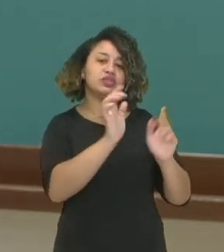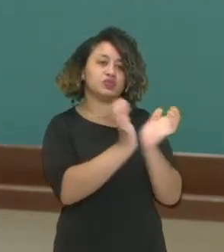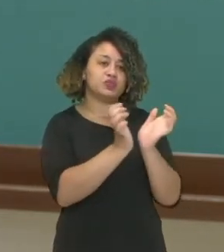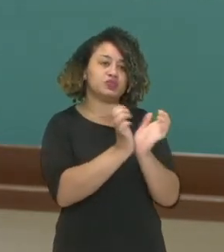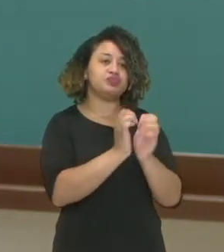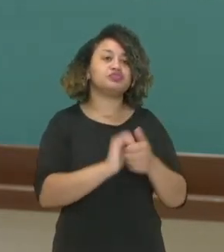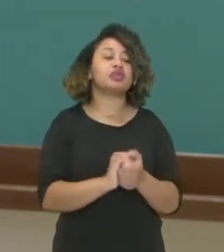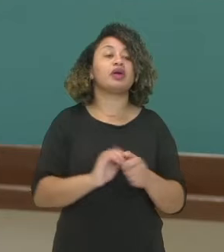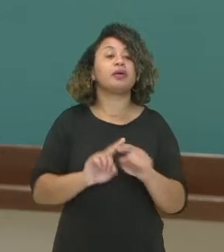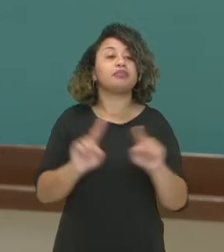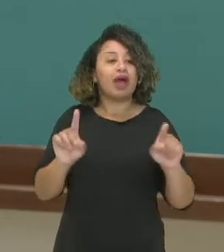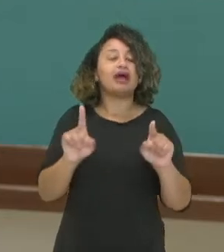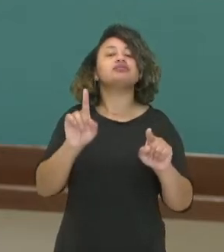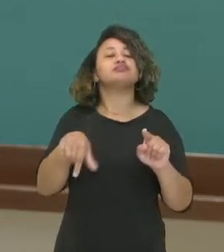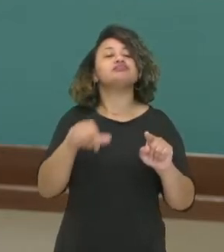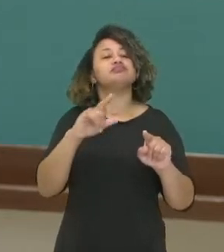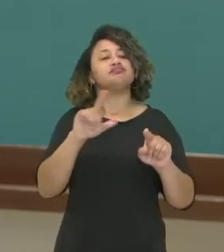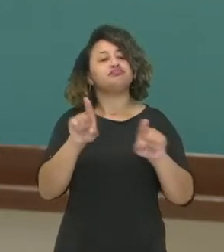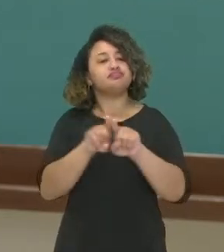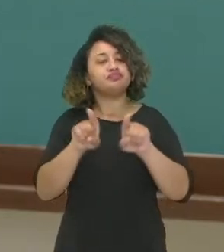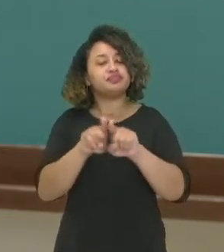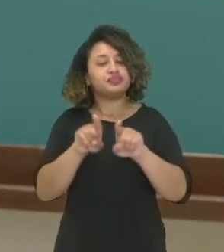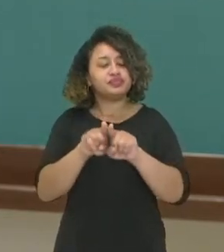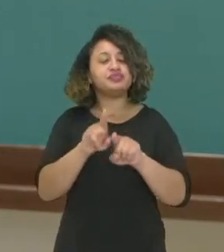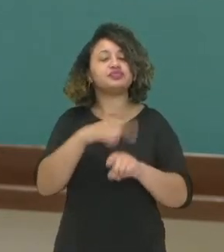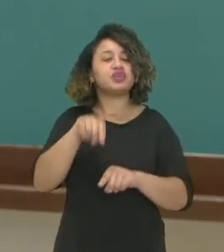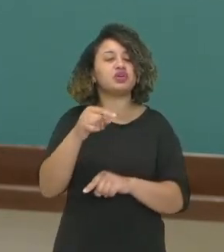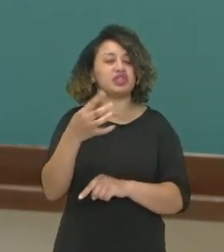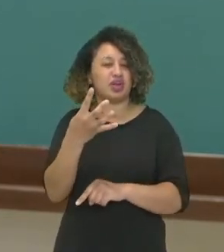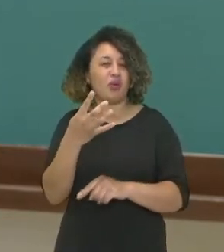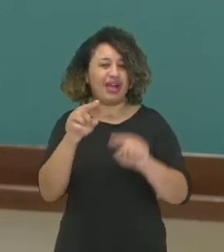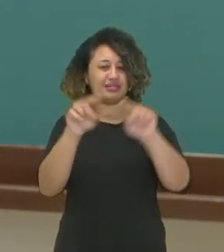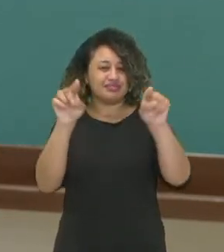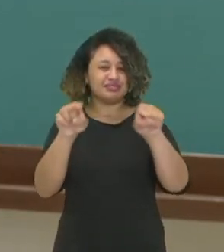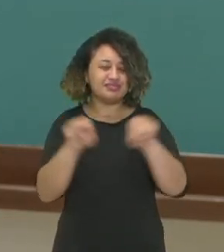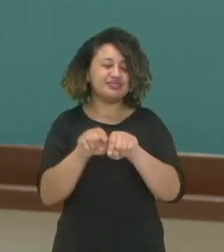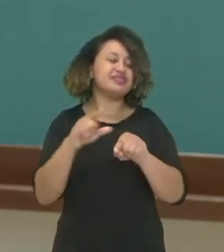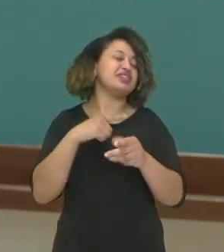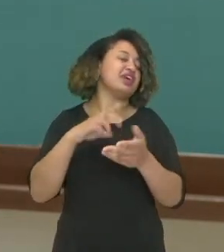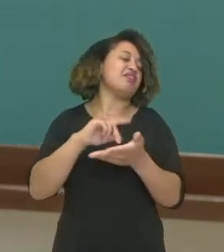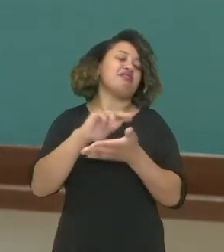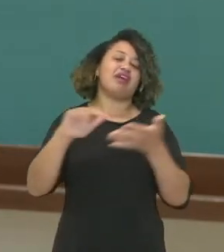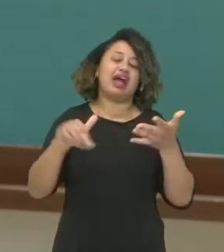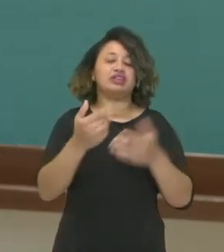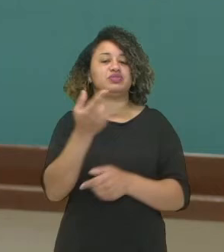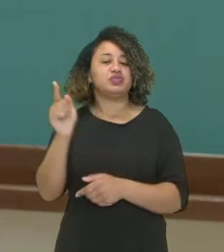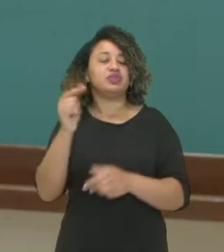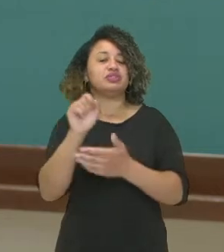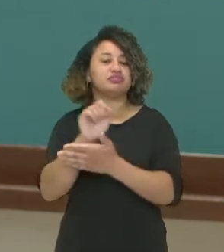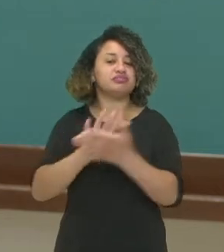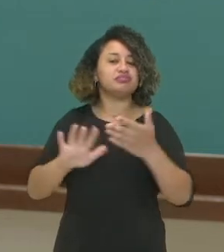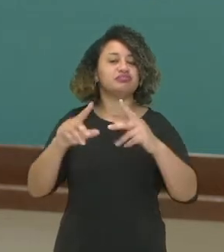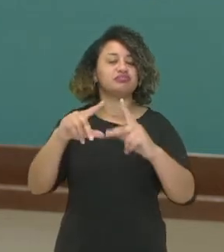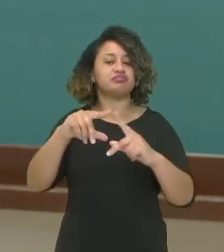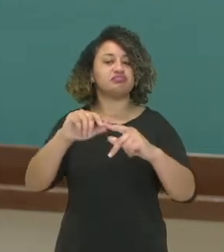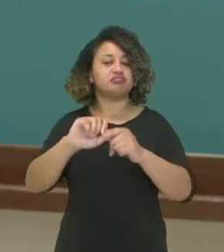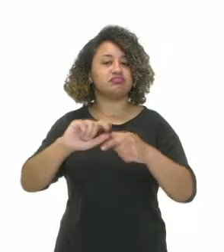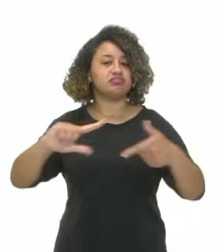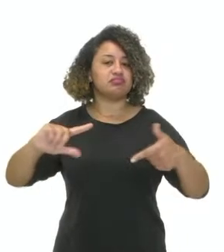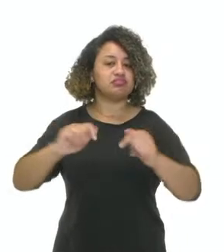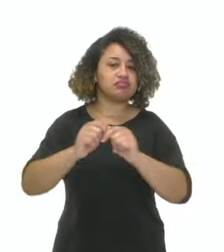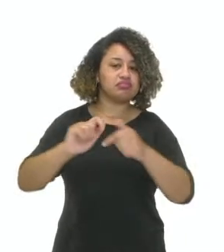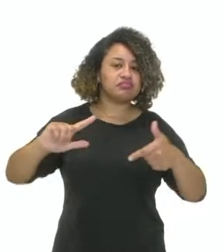Mas, além dos paralelogramos, a família dos quadriláteros é composta por outras figuras também, tá?